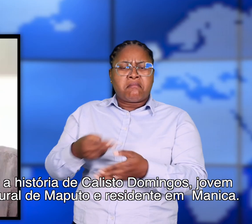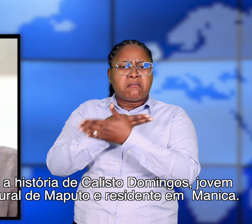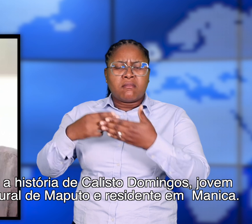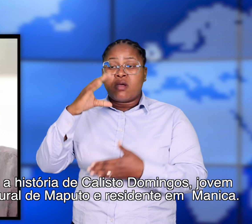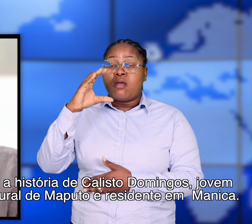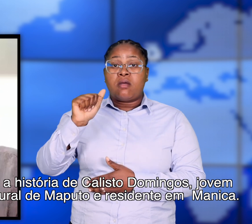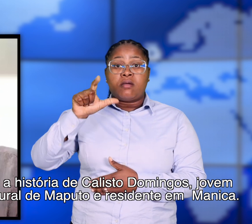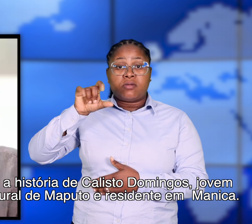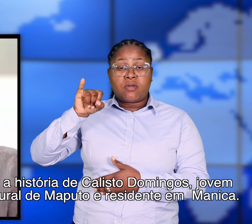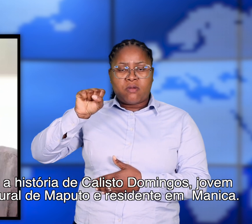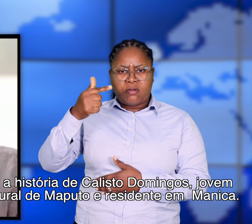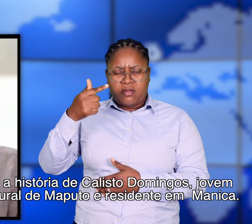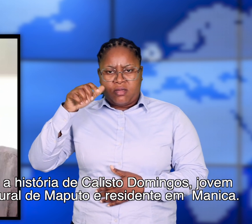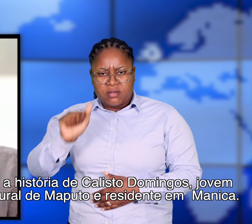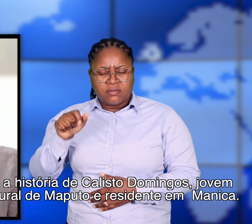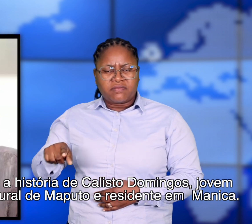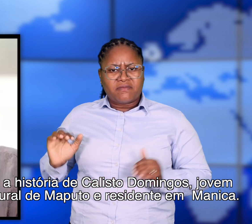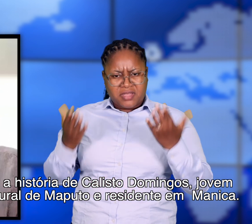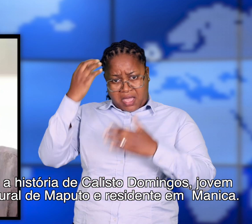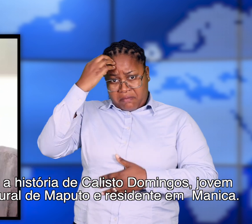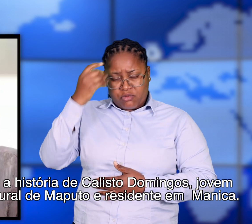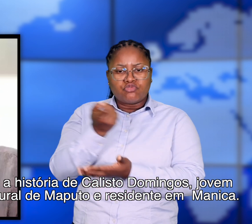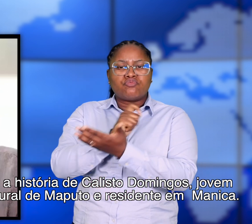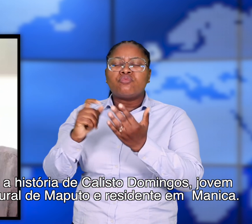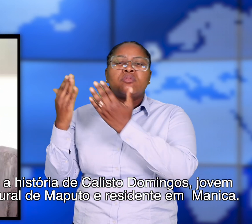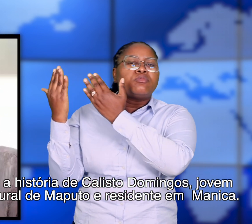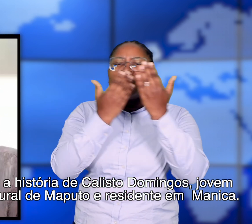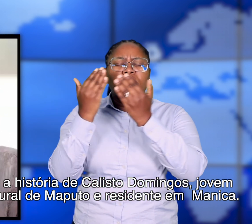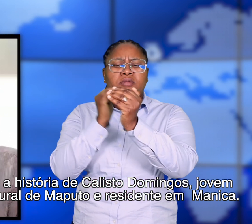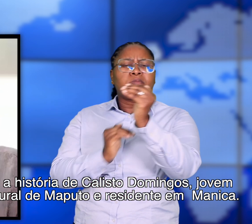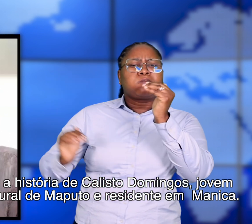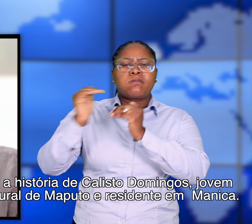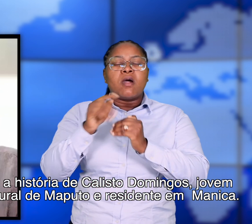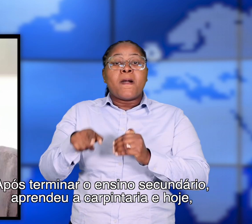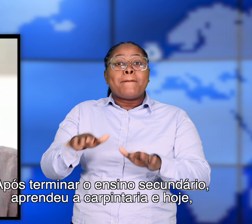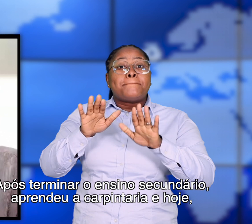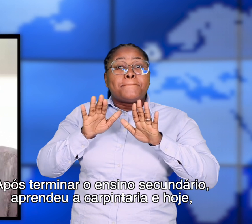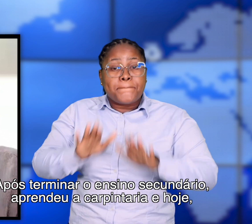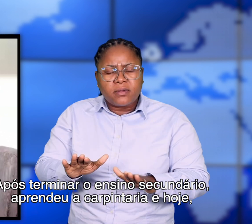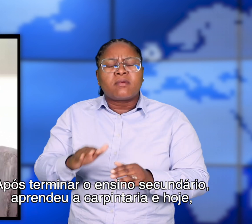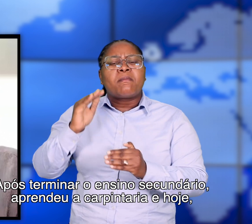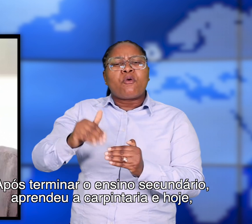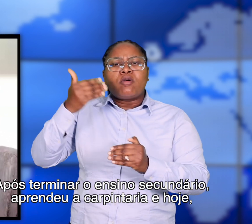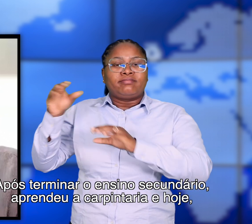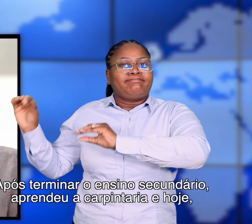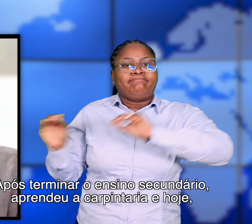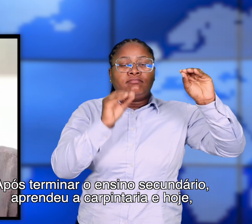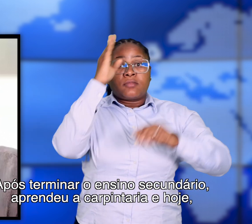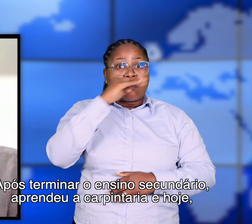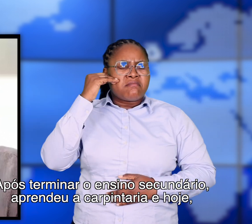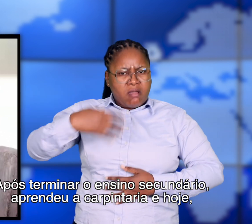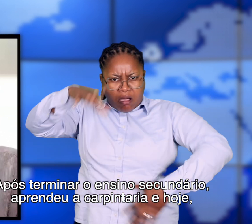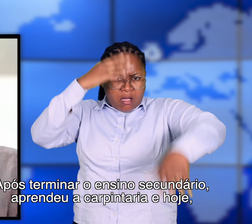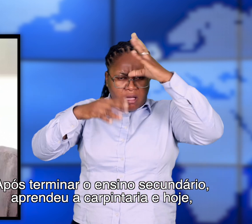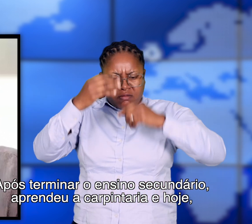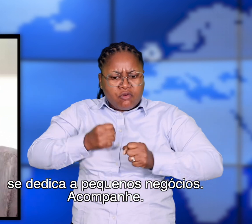Conhece a história de Calixto Domingos, jovem surdo, natural de Maputo e residente em Manica. Após terminar o ensino secundário, aprendeu